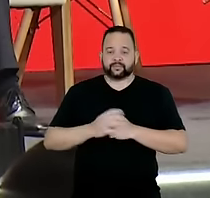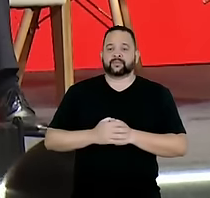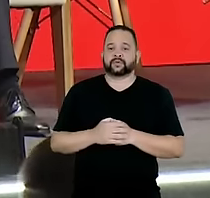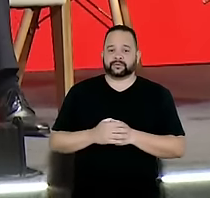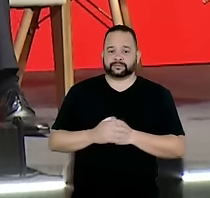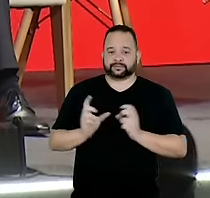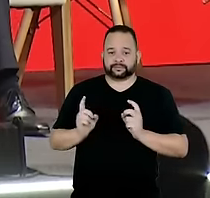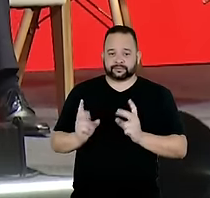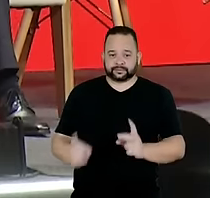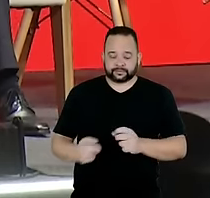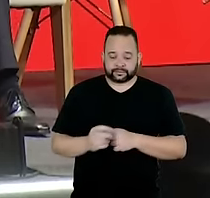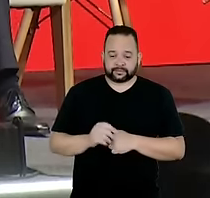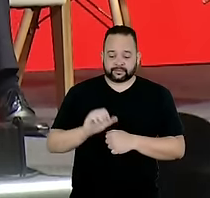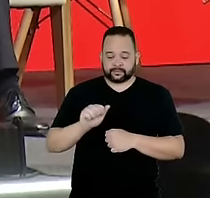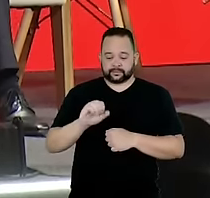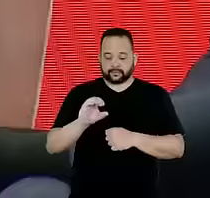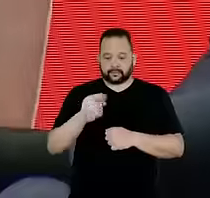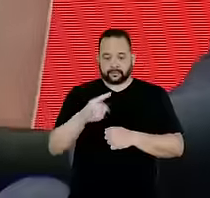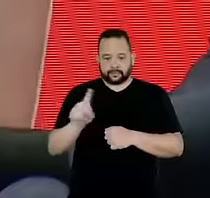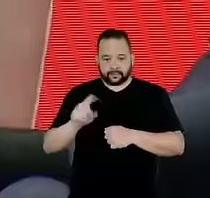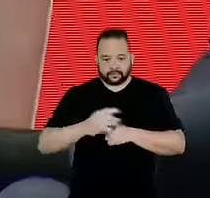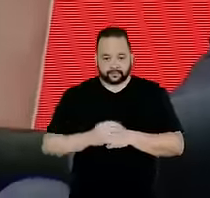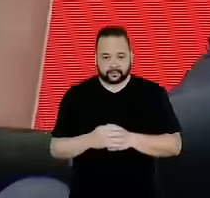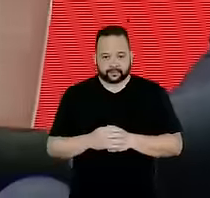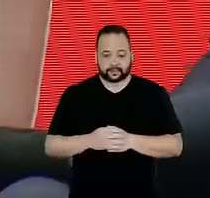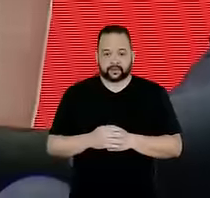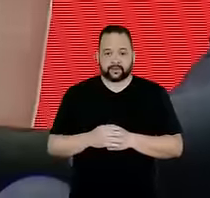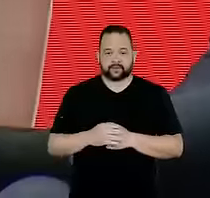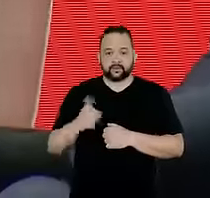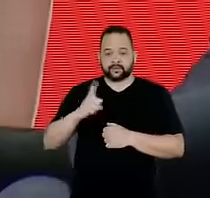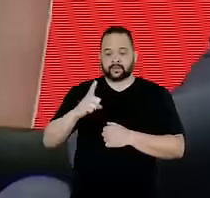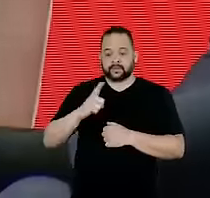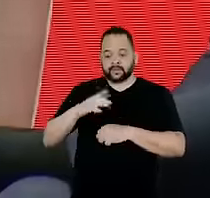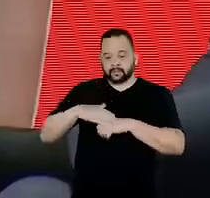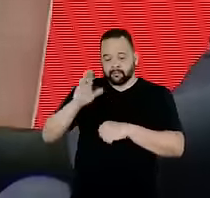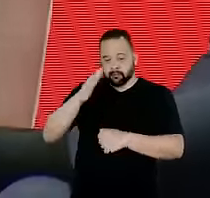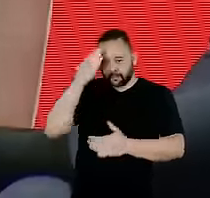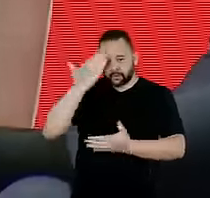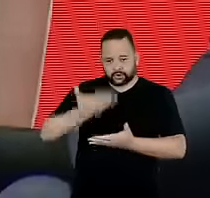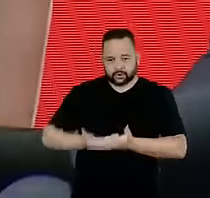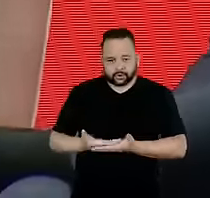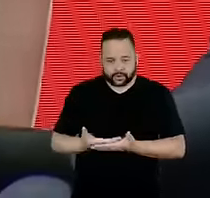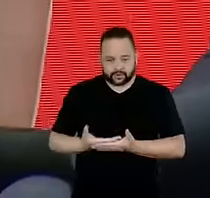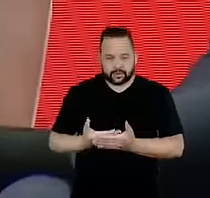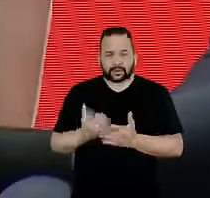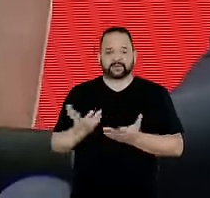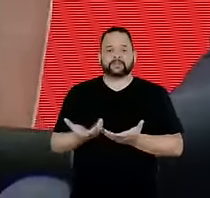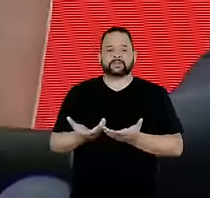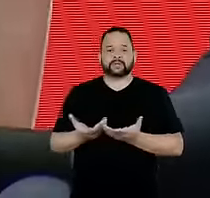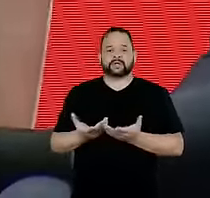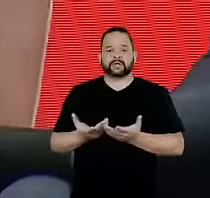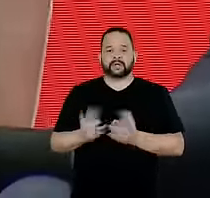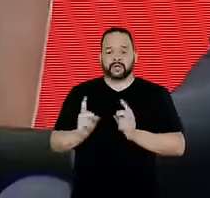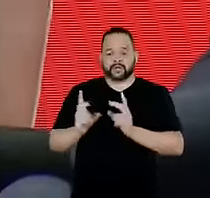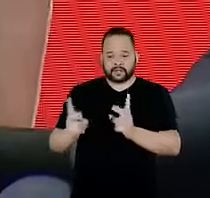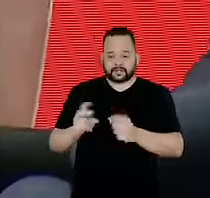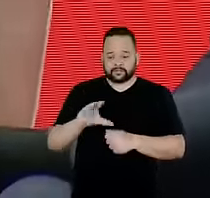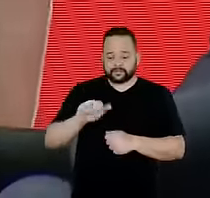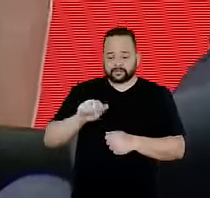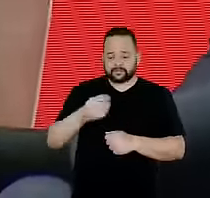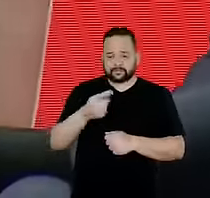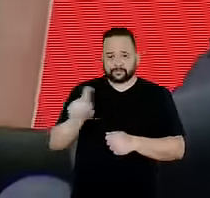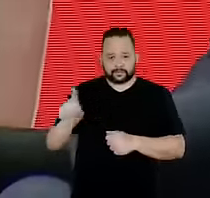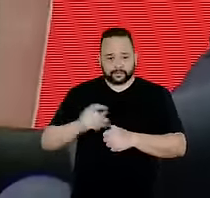confiança dos investidores no mercado de capitais como é o caso da lei que trata de ressarcimento de prejuízo ah sofridos por investidores